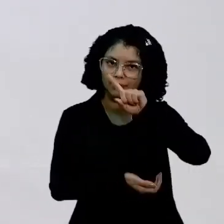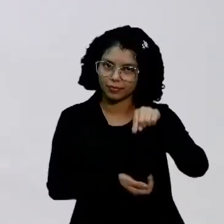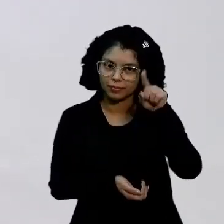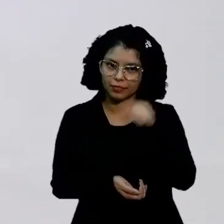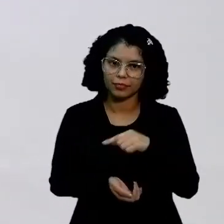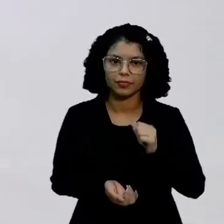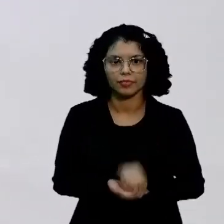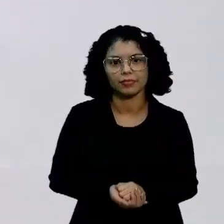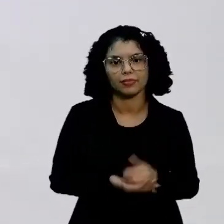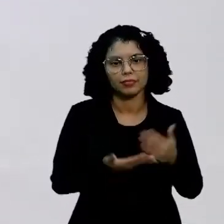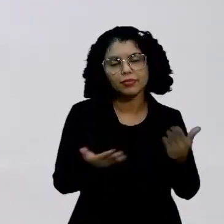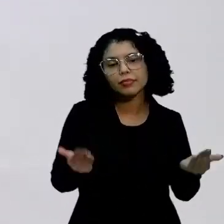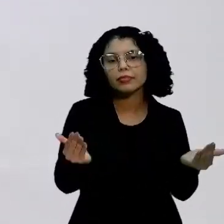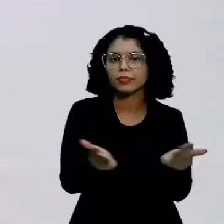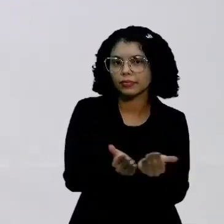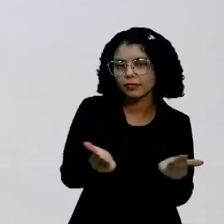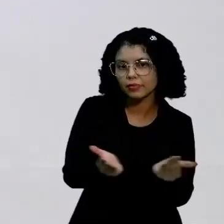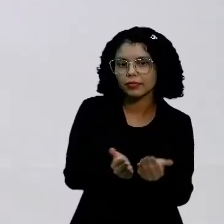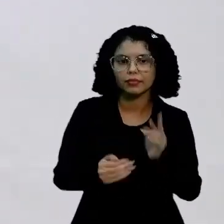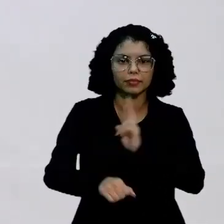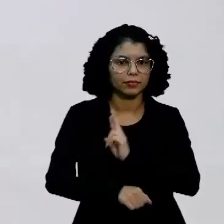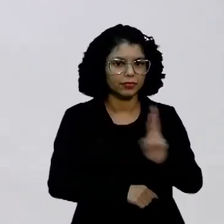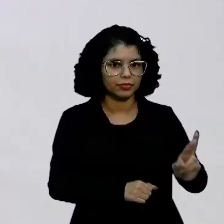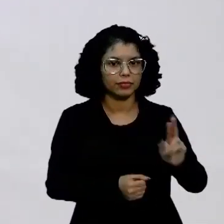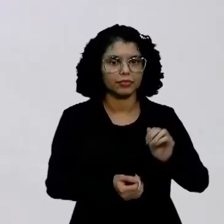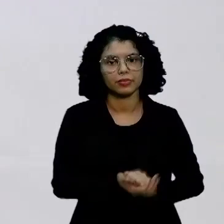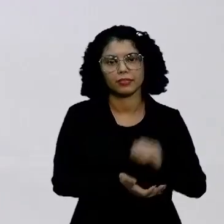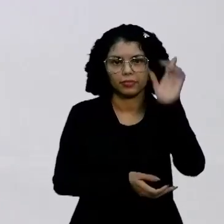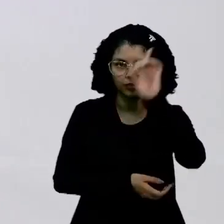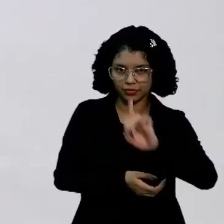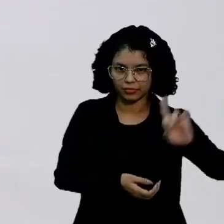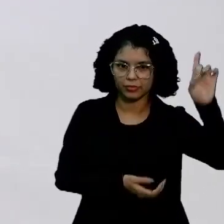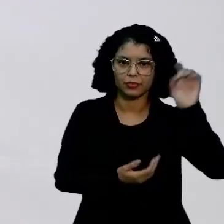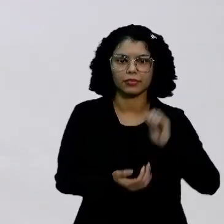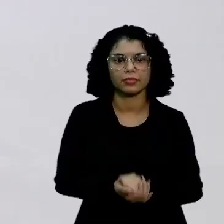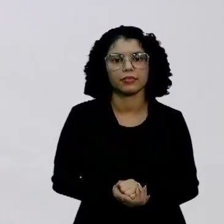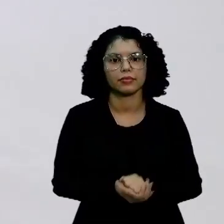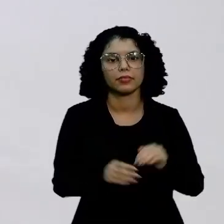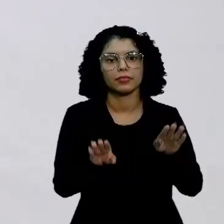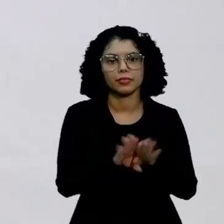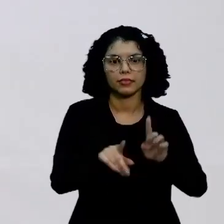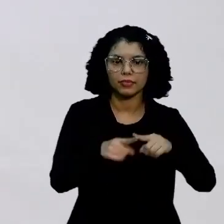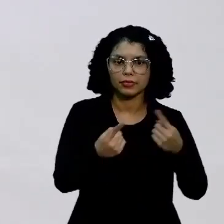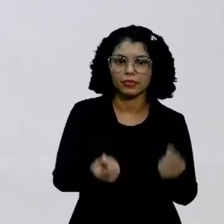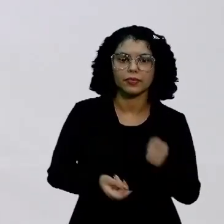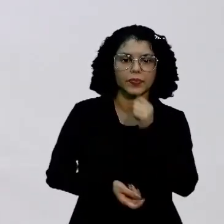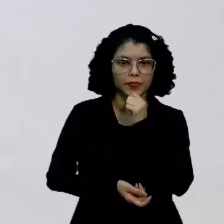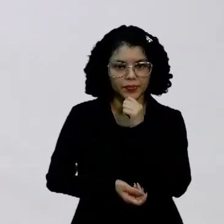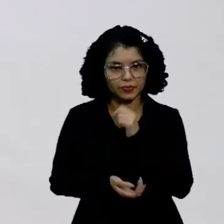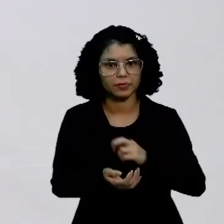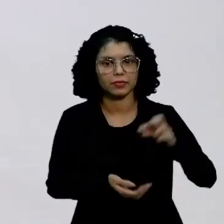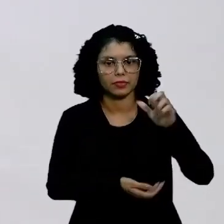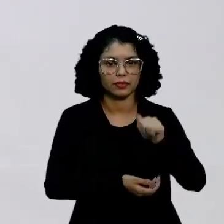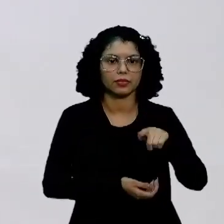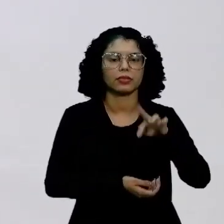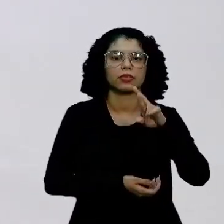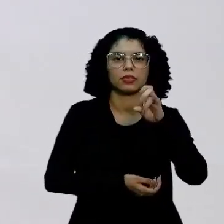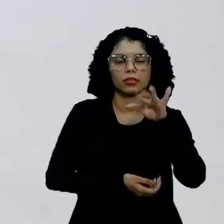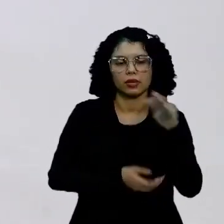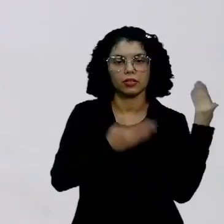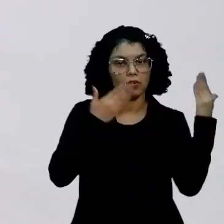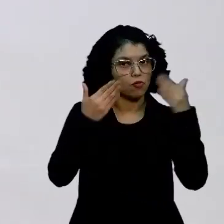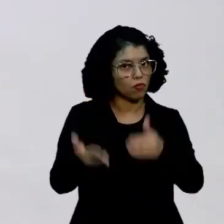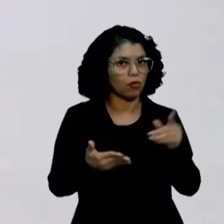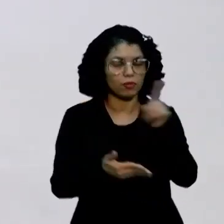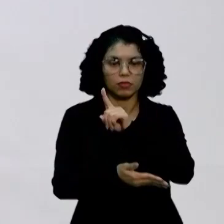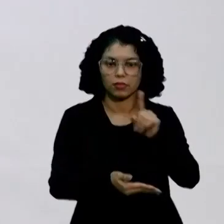daí. Cristianismo, religião, ele falou de Deus ali, falou de Deus aqui. Então, a gente tem aí uma analogia, mas o foco